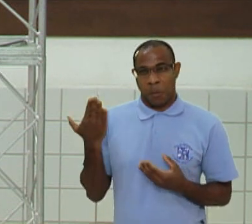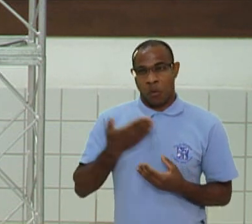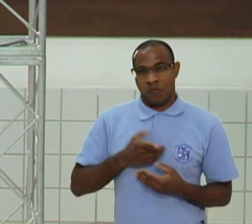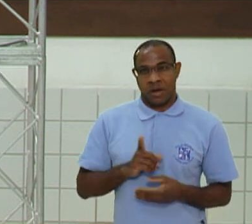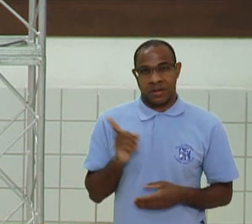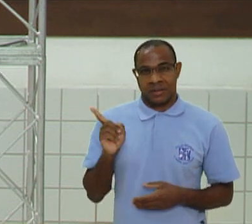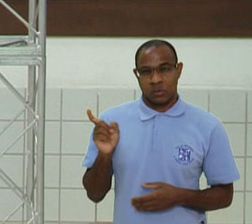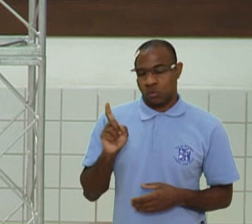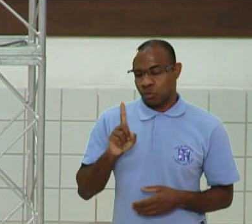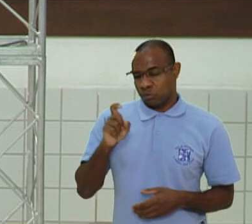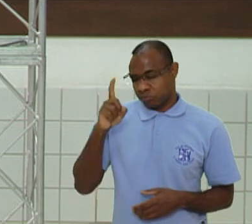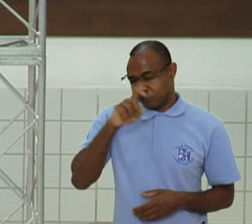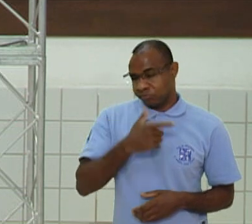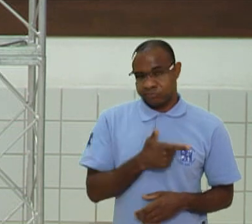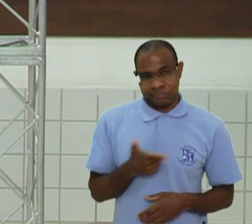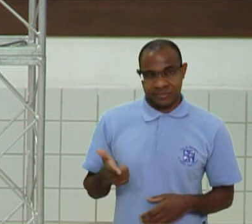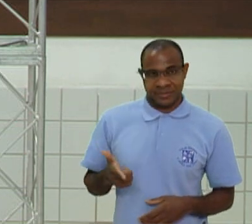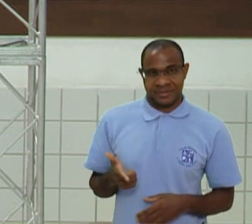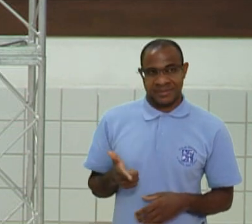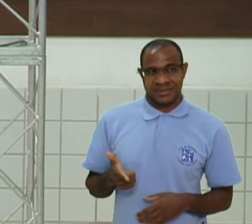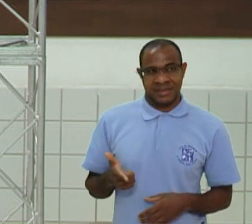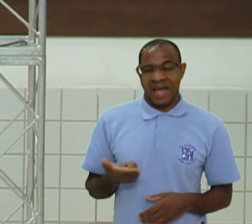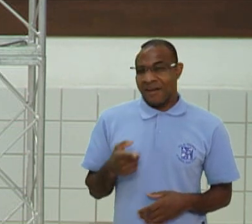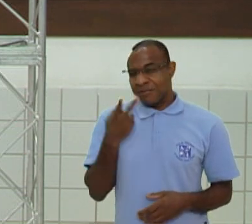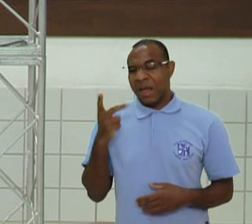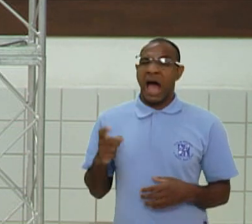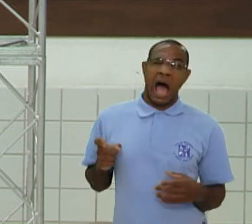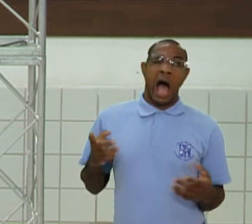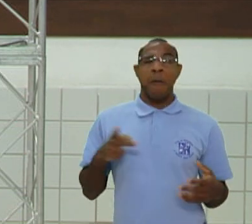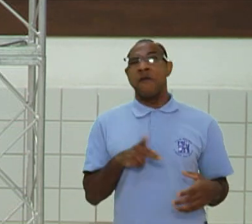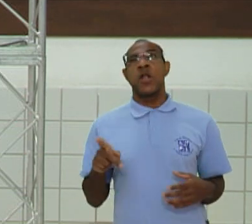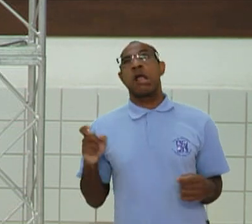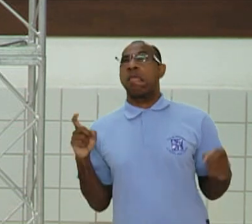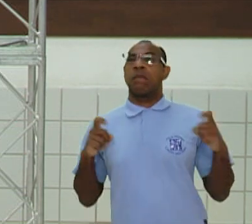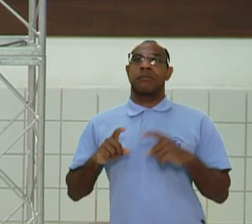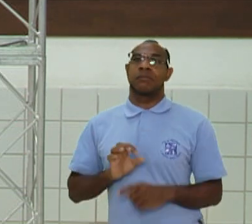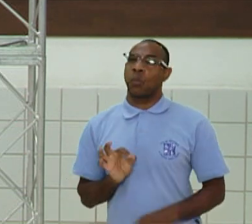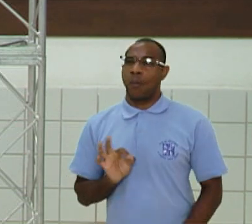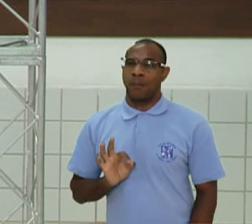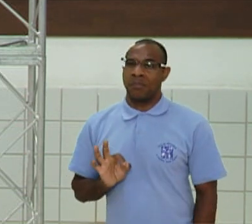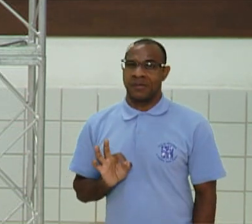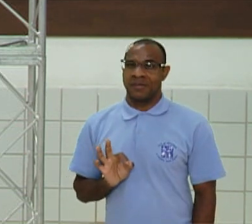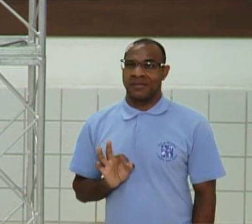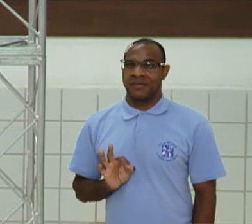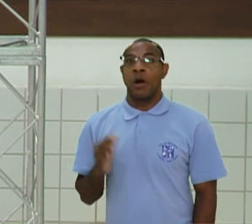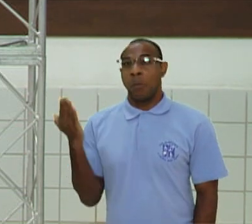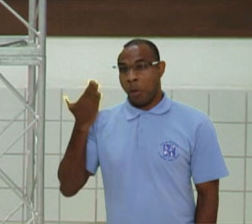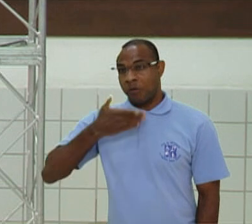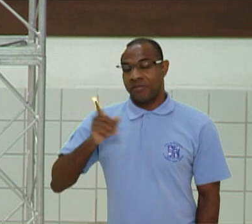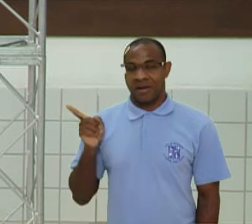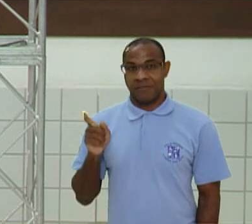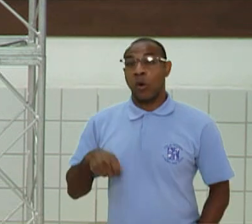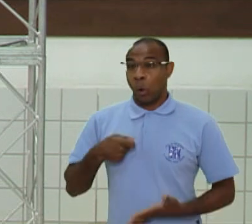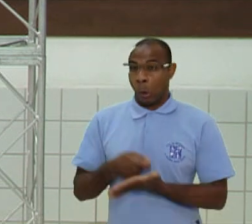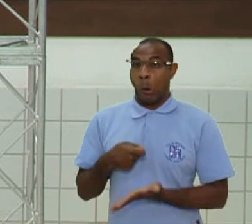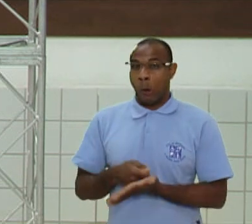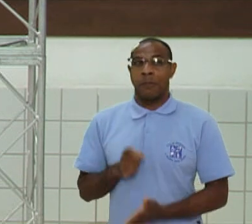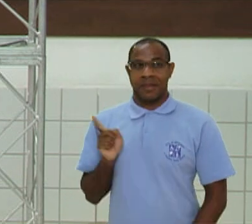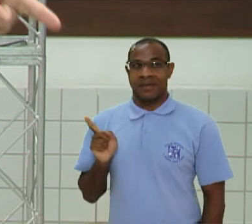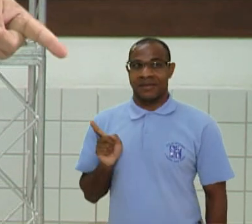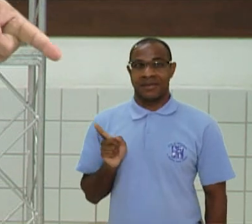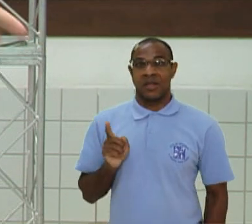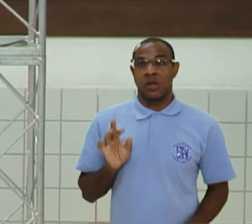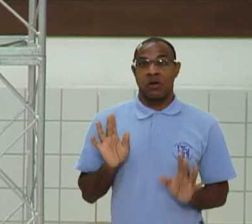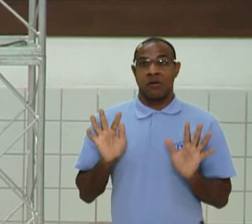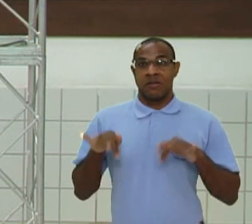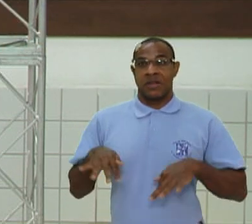que isso não é difícil, porque essa hora na tua cabeça está assim, é muito difícil, professor. Não é, eu vou provar para você. Me cobre, ao fim das